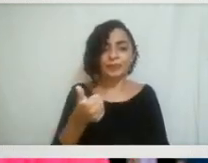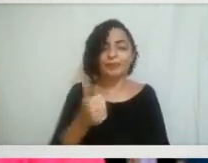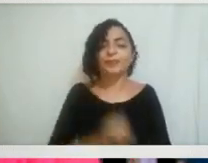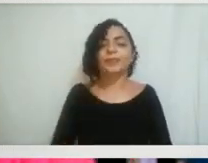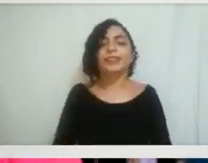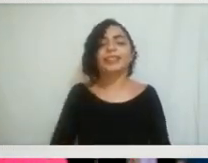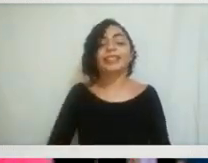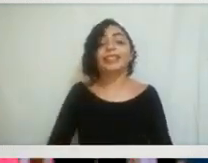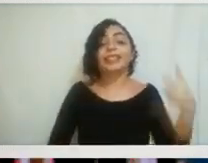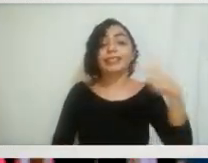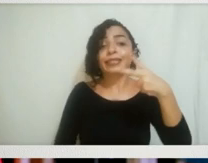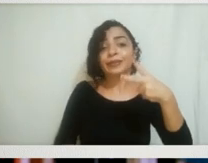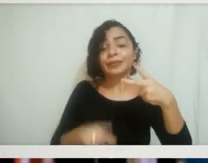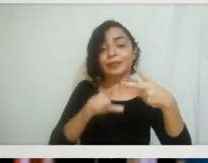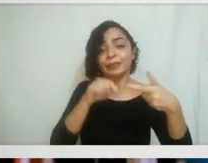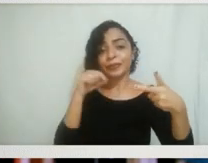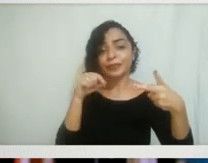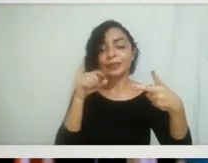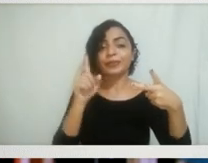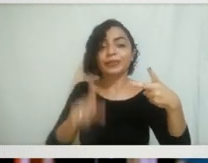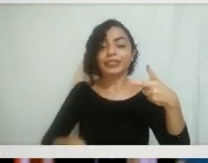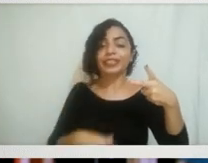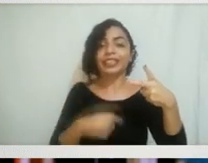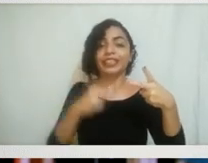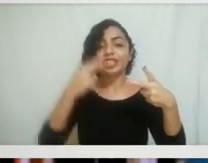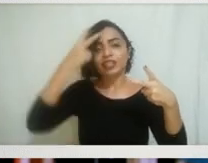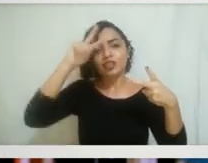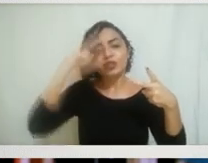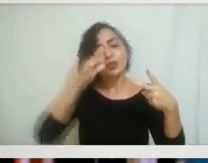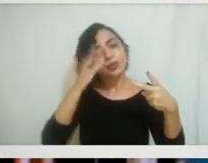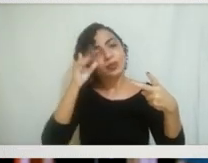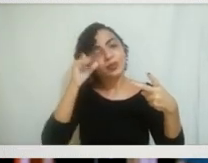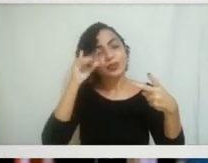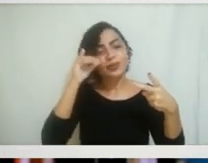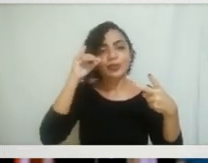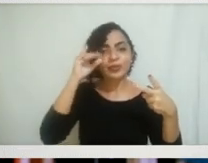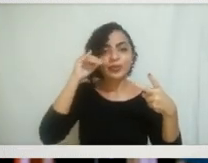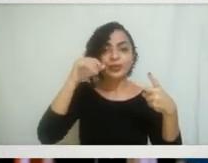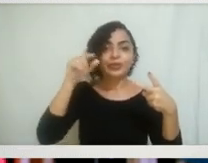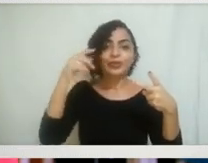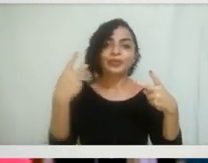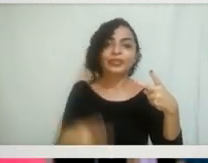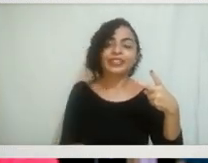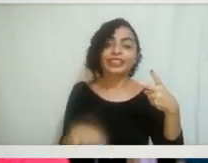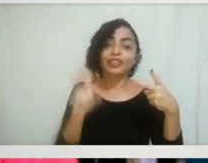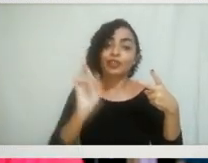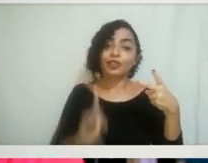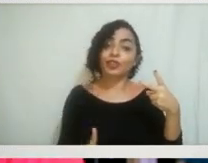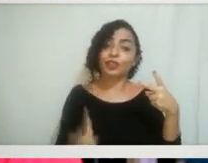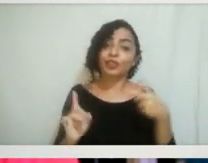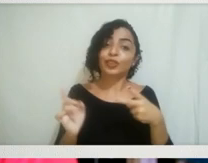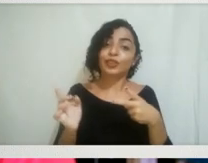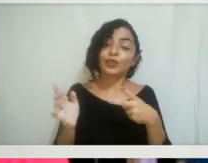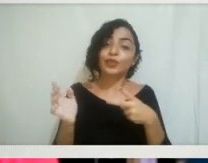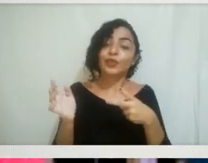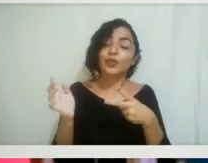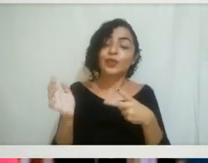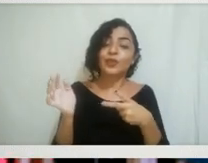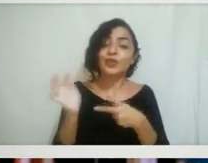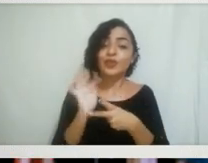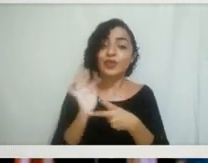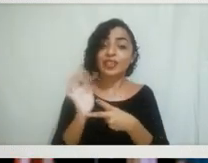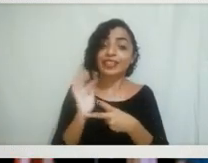ano de 2021. E o segundo livro que eu escolhi é uma das histórias curiosas relacionadas a esse diretor de